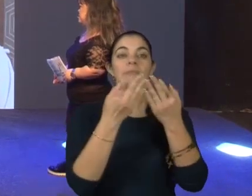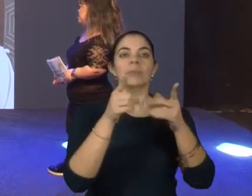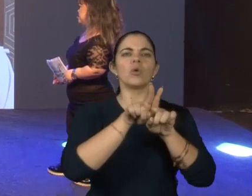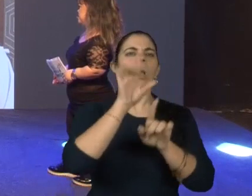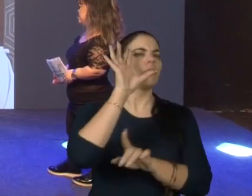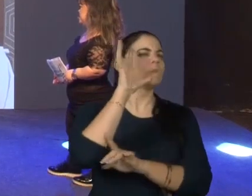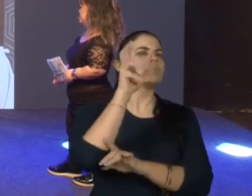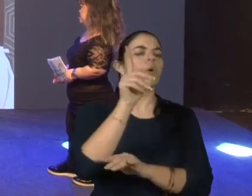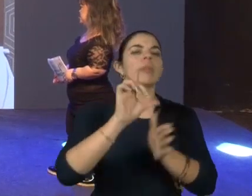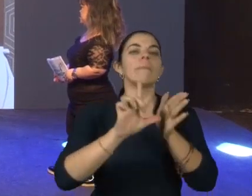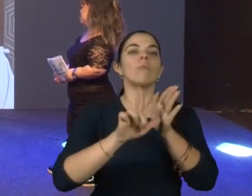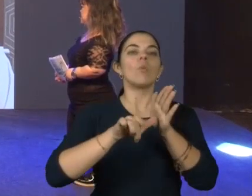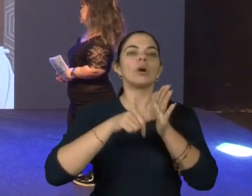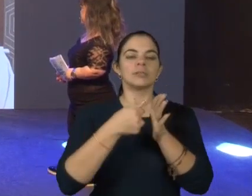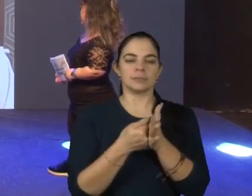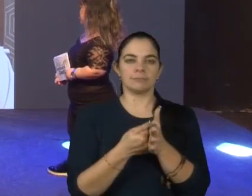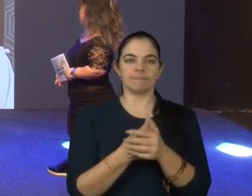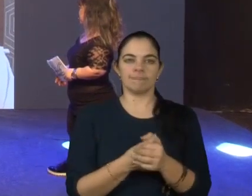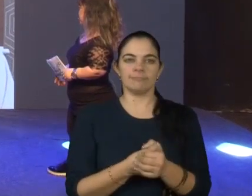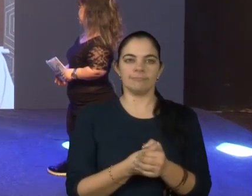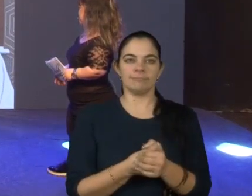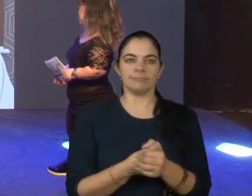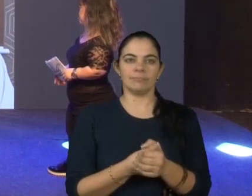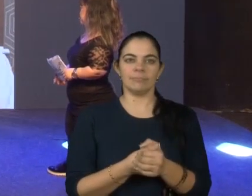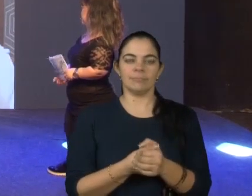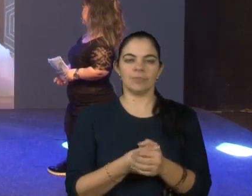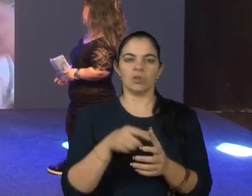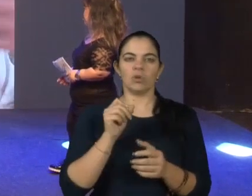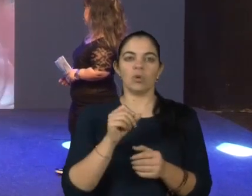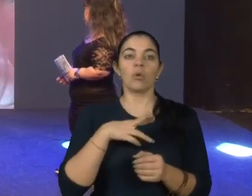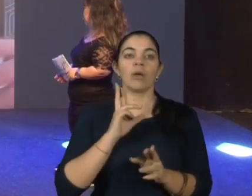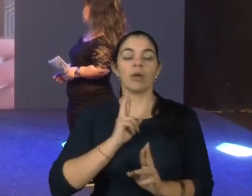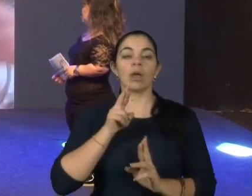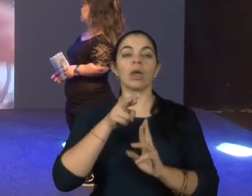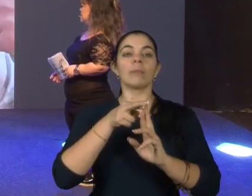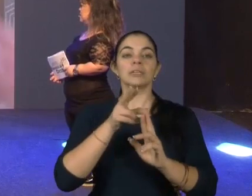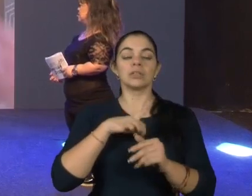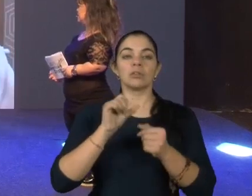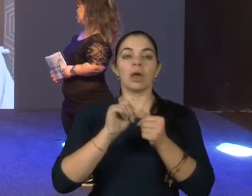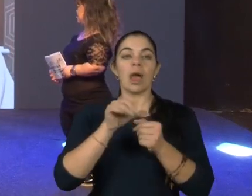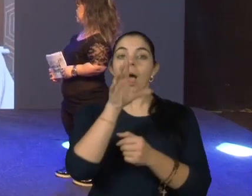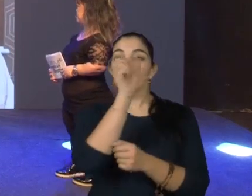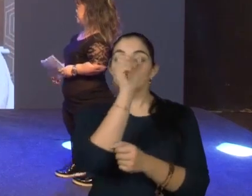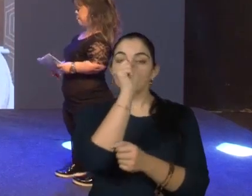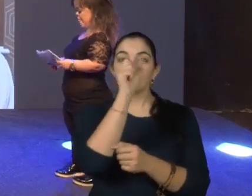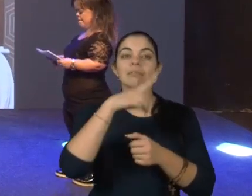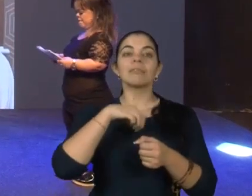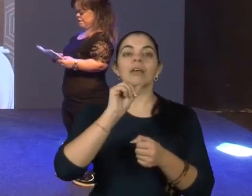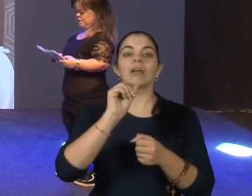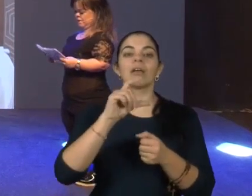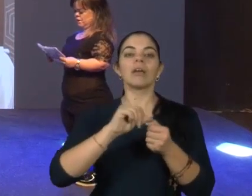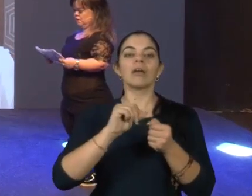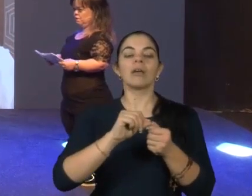depois dessa expedição? O que representou para mim aprender no movimento